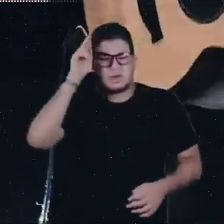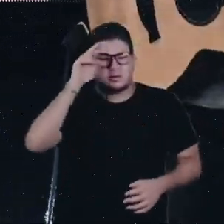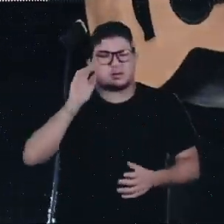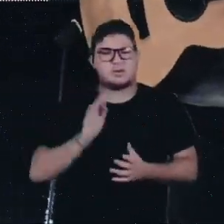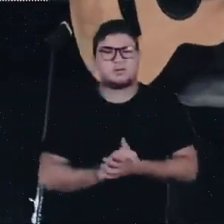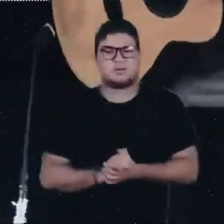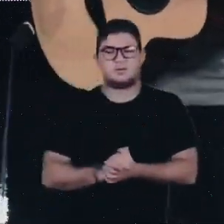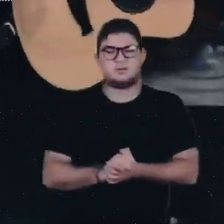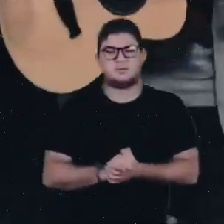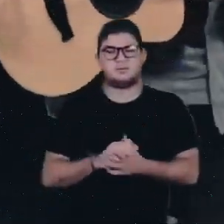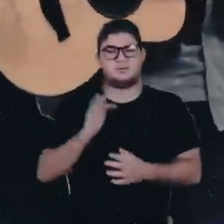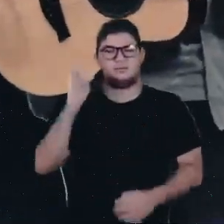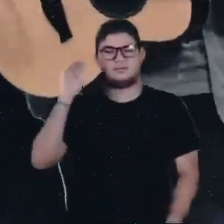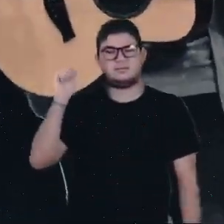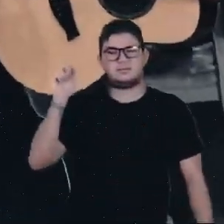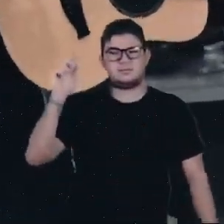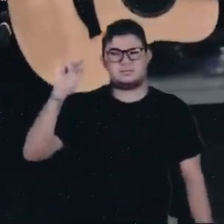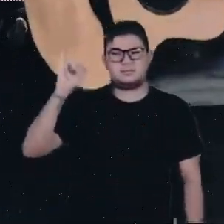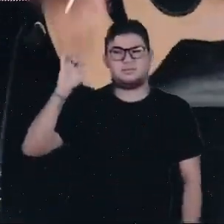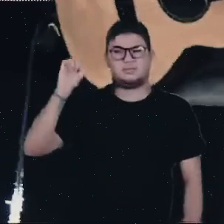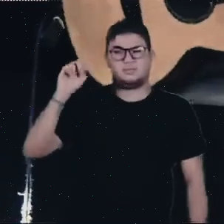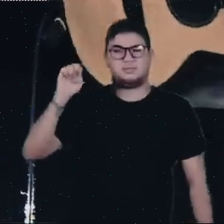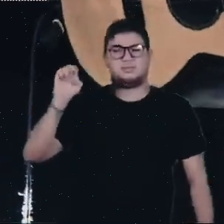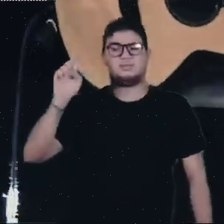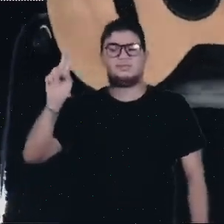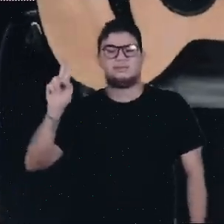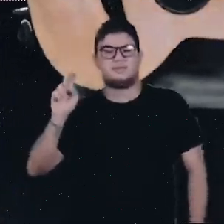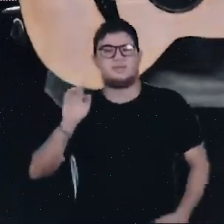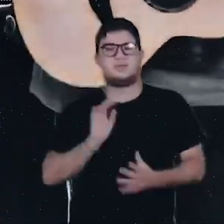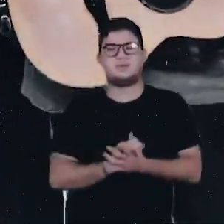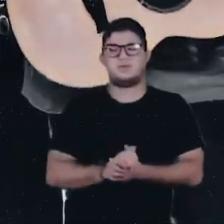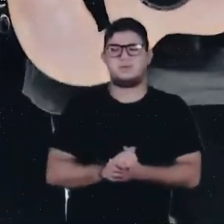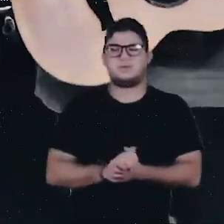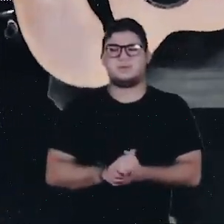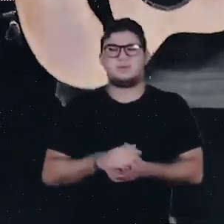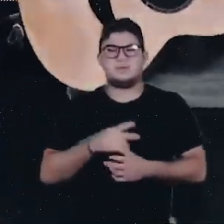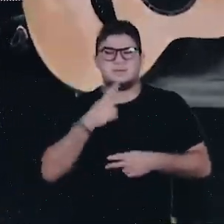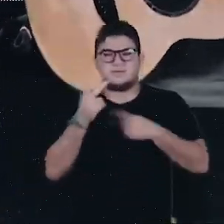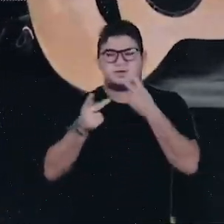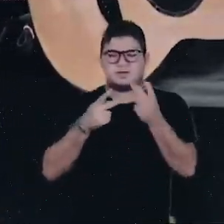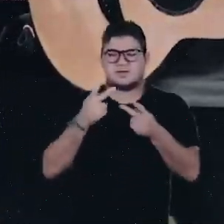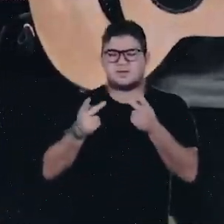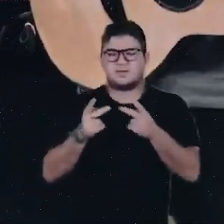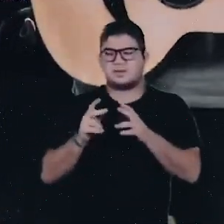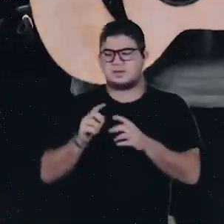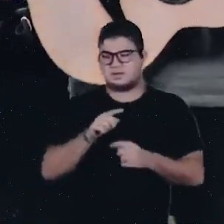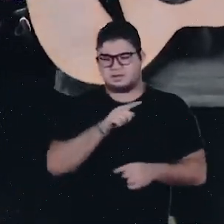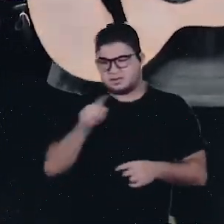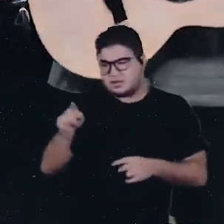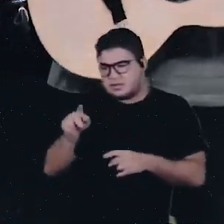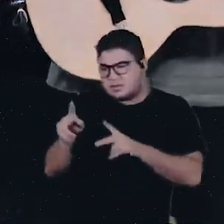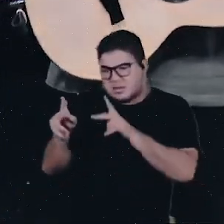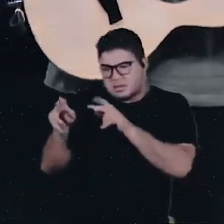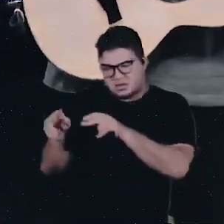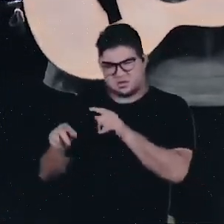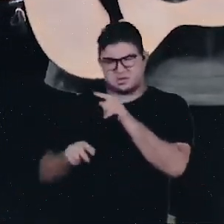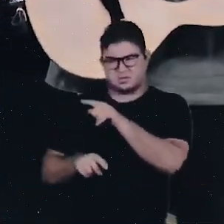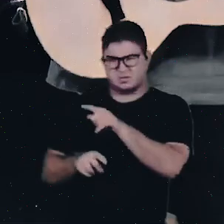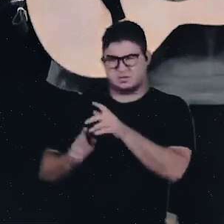publicano? Ele chegou diante de Deus para dizer assim: eu não sou como ele. Eu